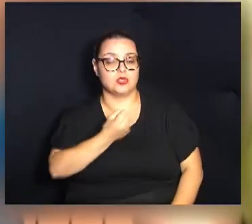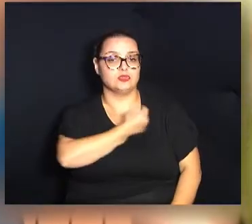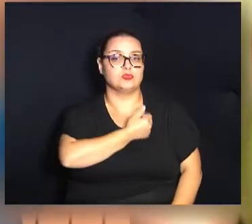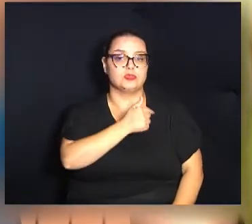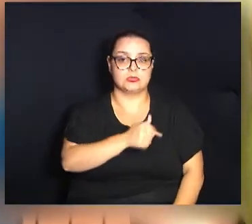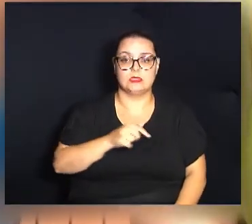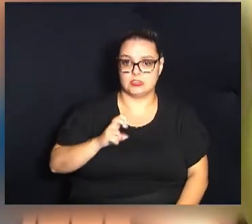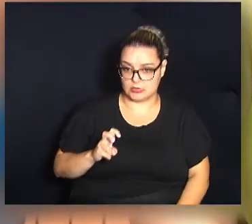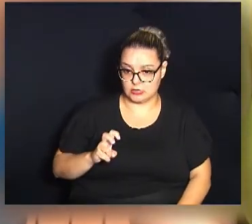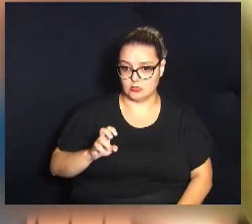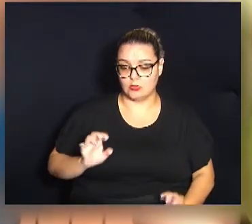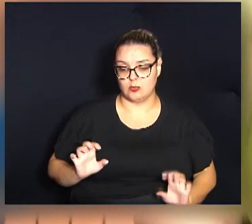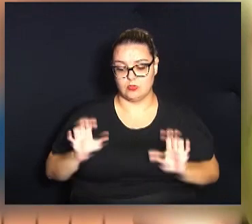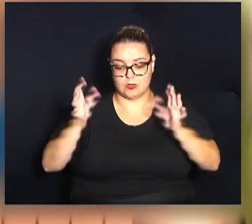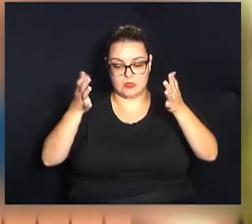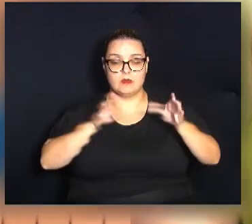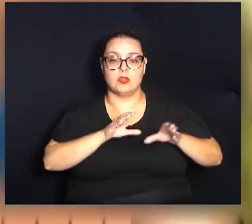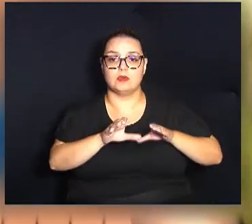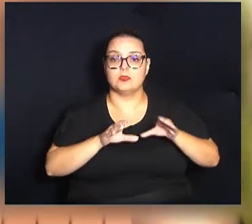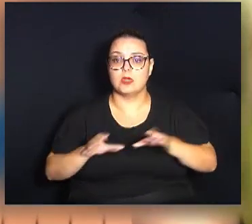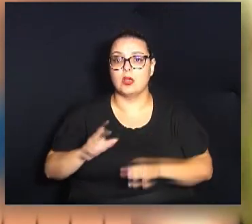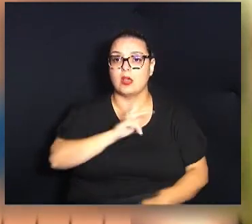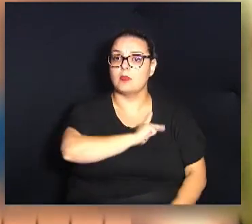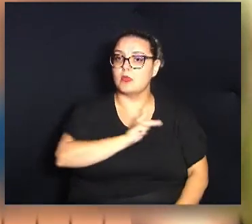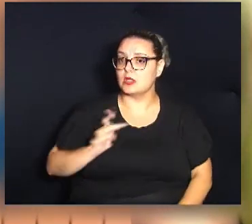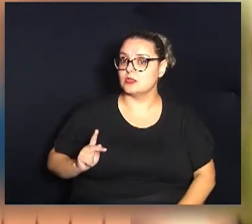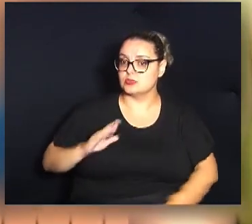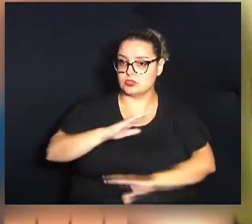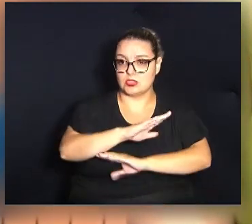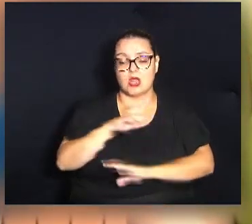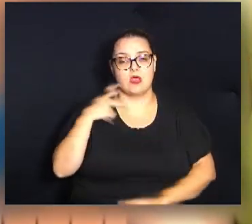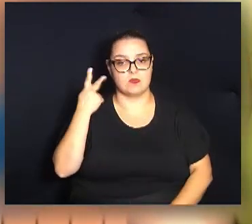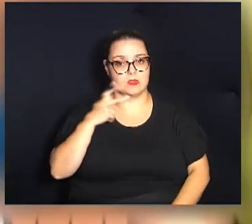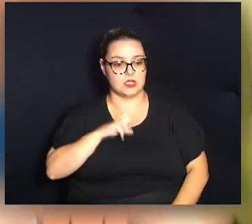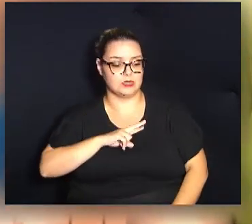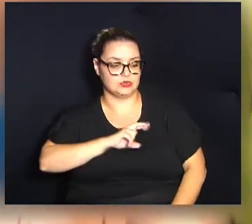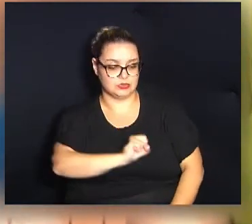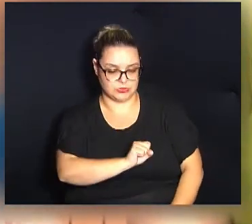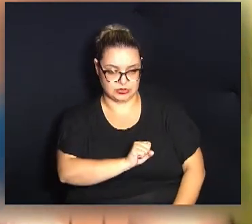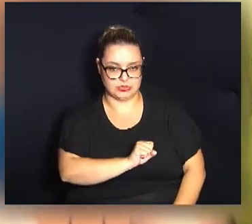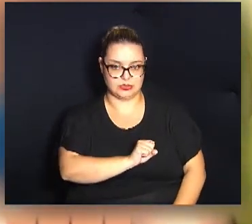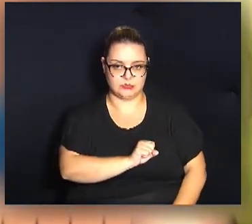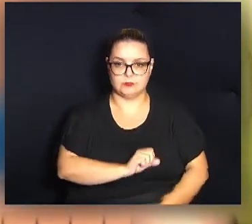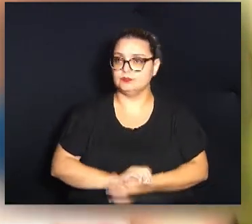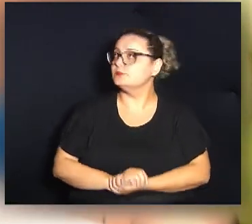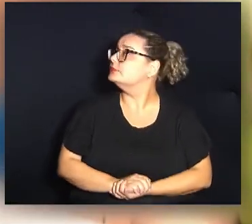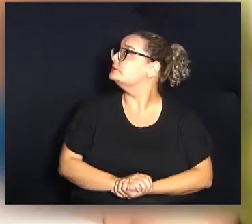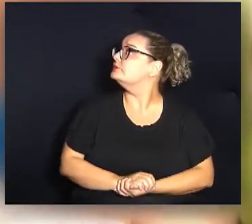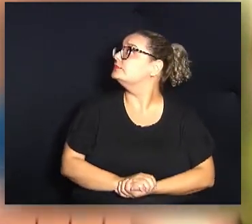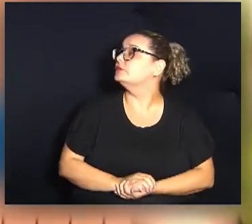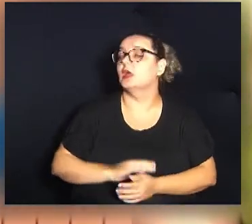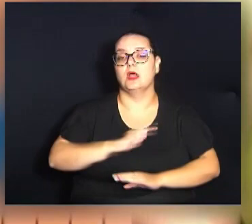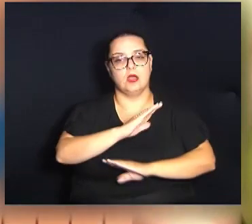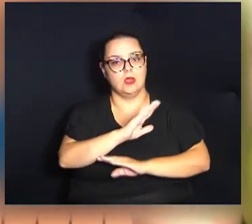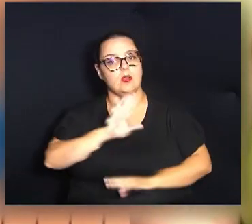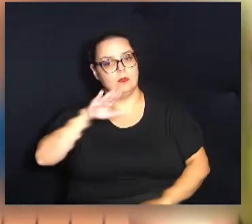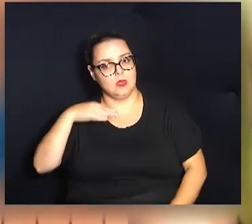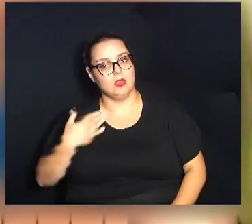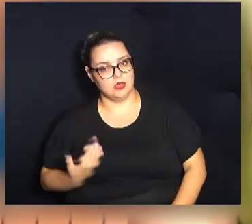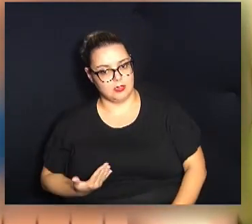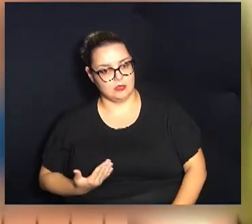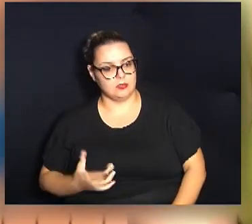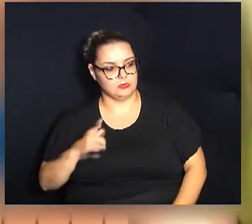75. O evento foi coordenado pelo presidente da Casa, o vereador Luiz Rossini. A Câmara, nesse momento, tem a honra, de